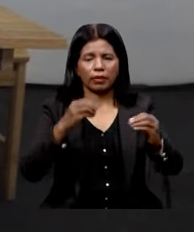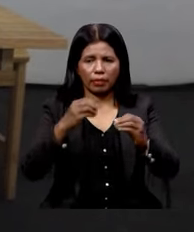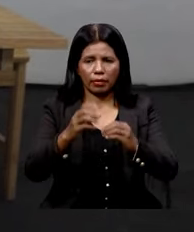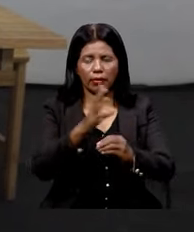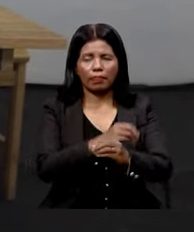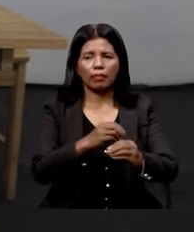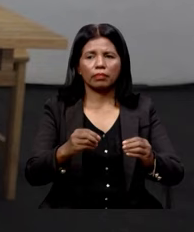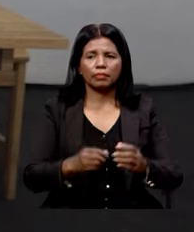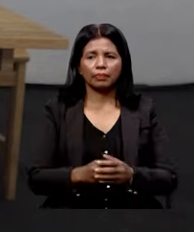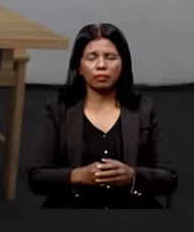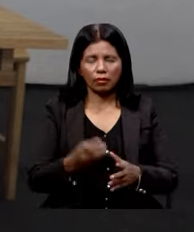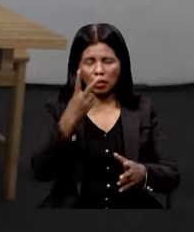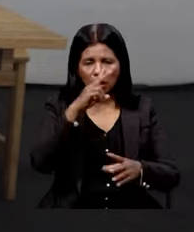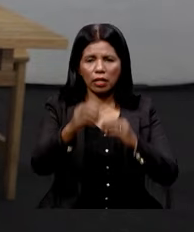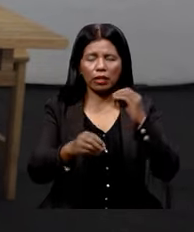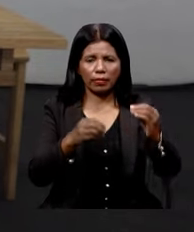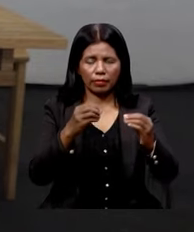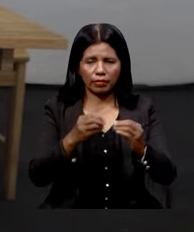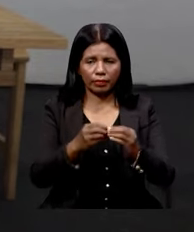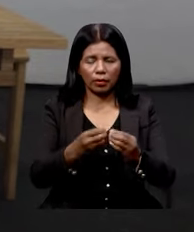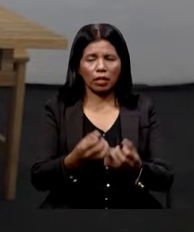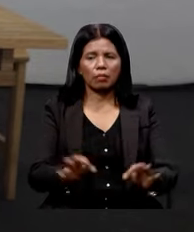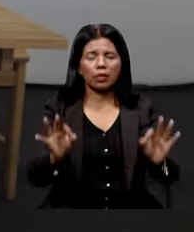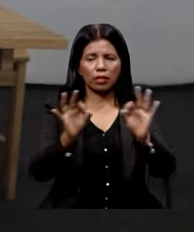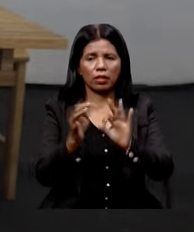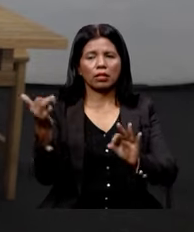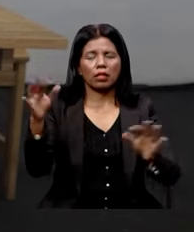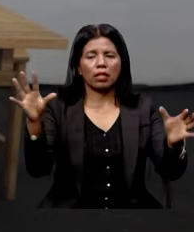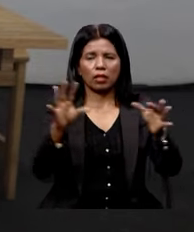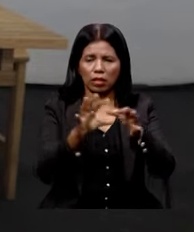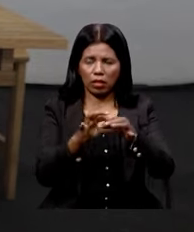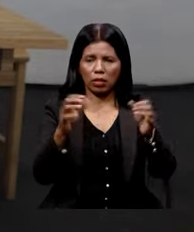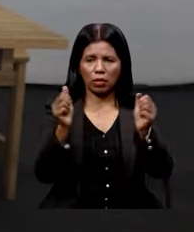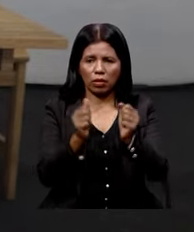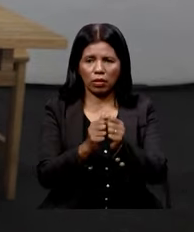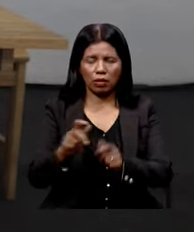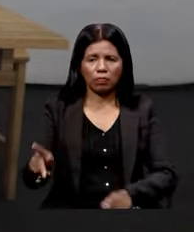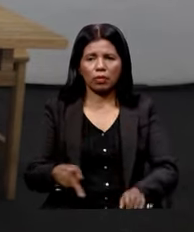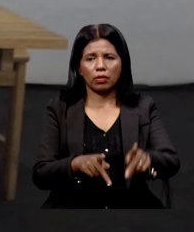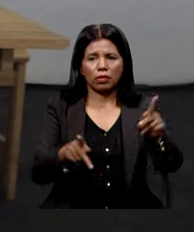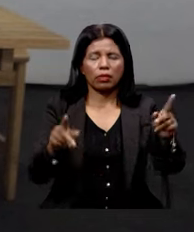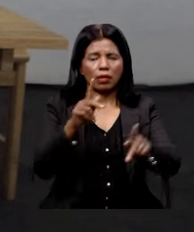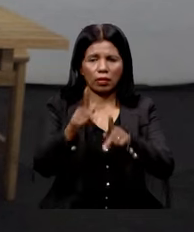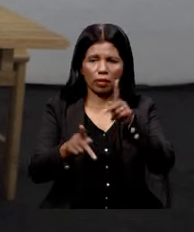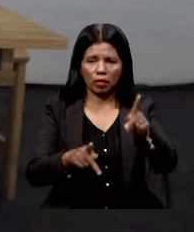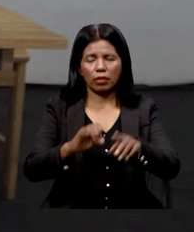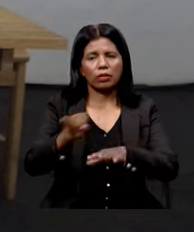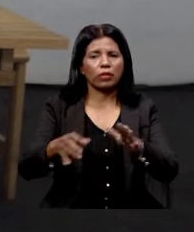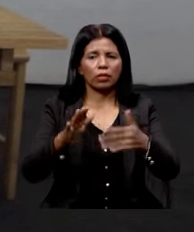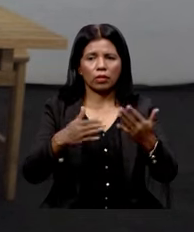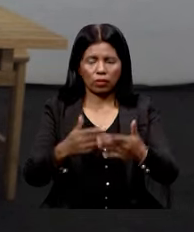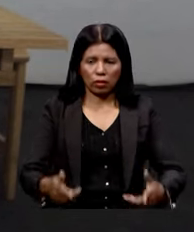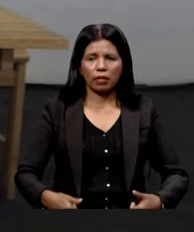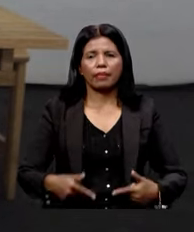que considera assunto principal ser bem ligado ao público lili o povo em geral em Nia